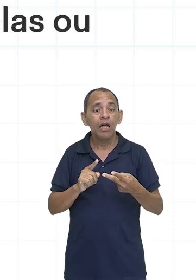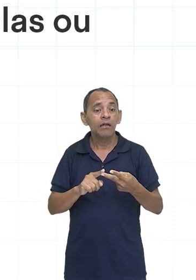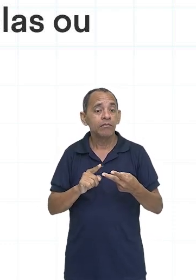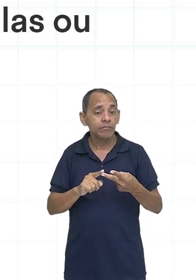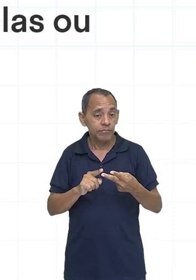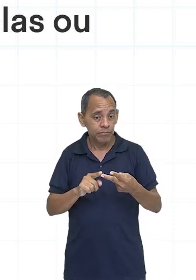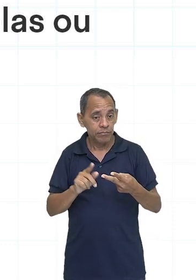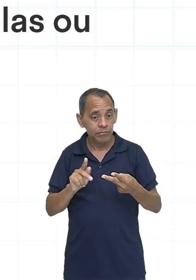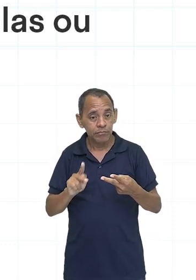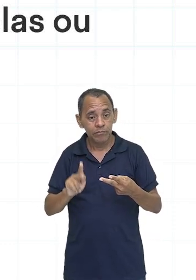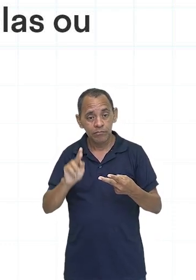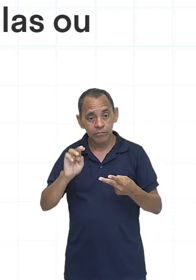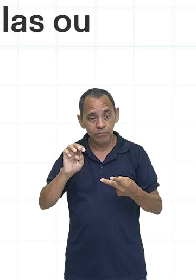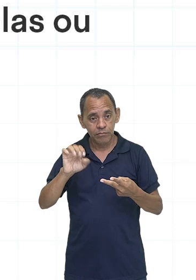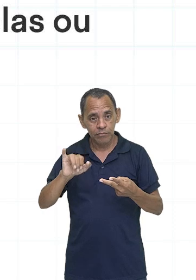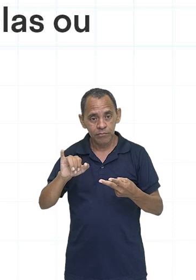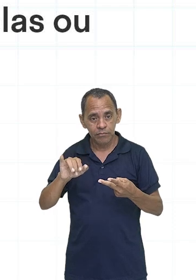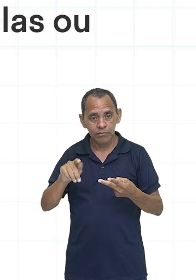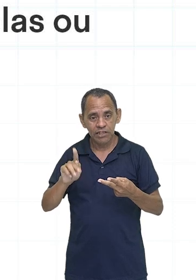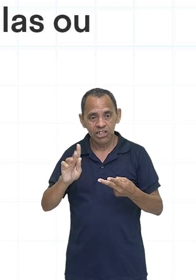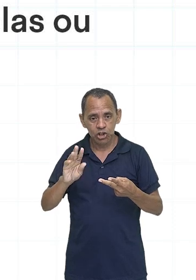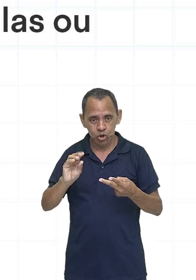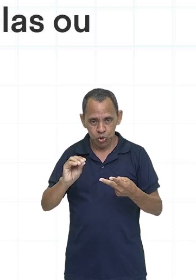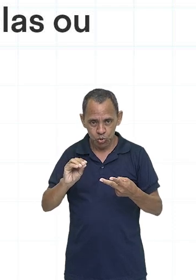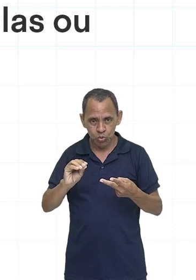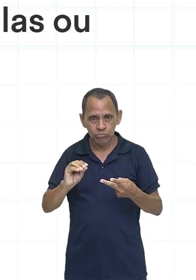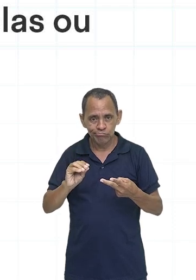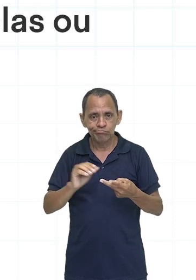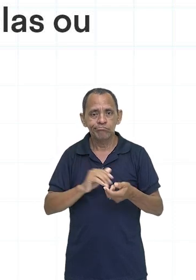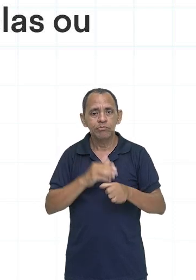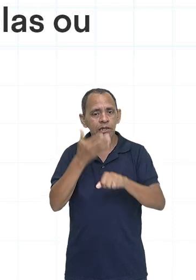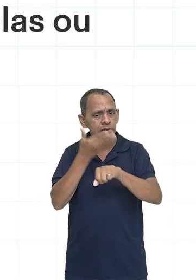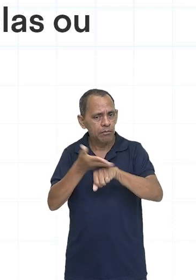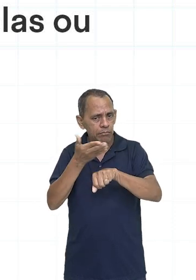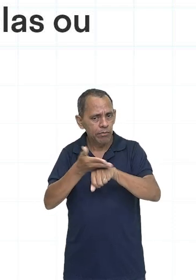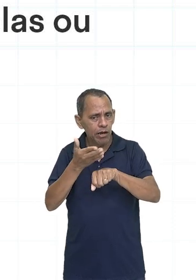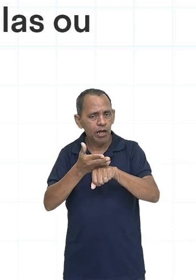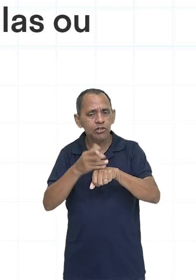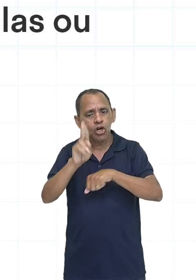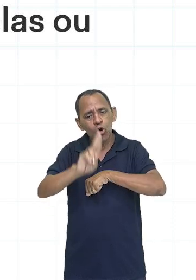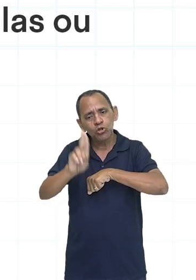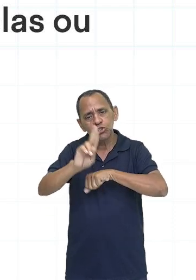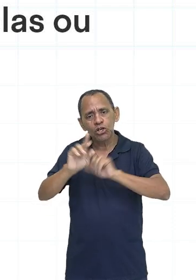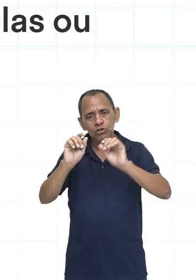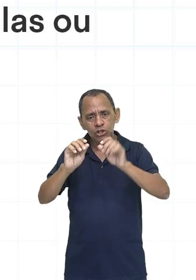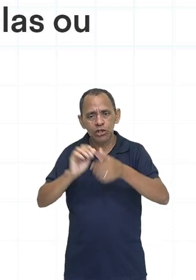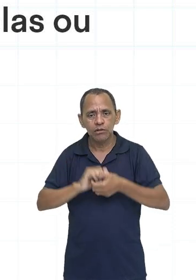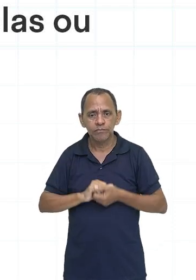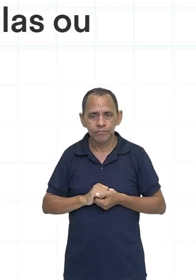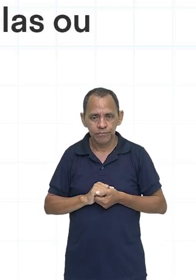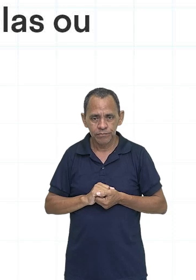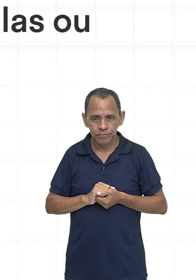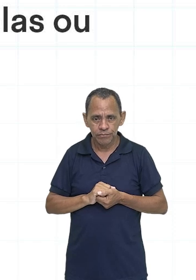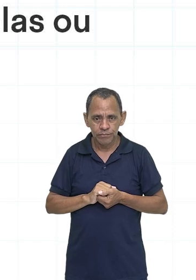mas tem outro. Nós temos o keiko. E nesse pilar, o treino ele vai ocorrer com